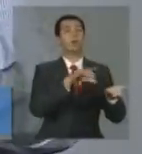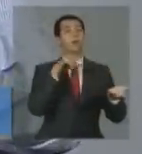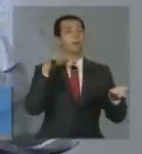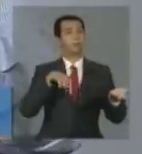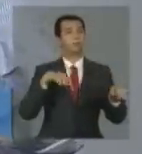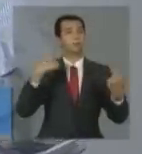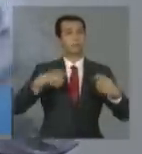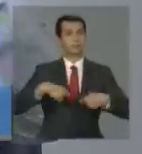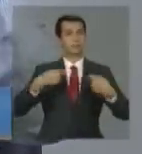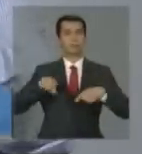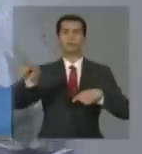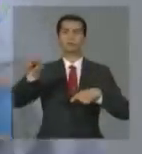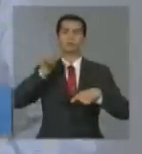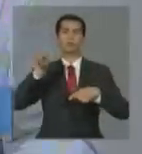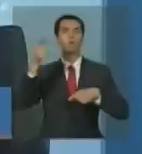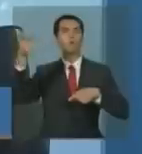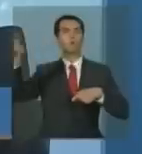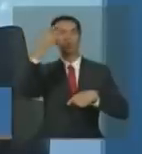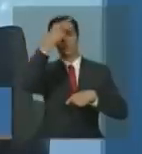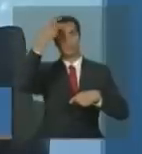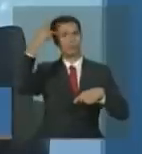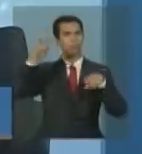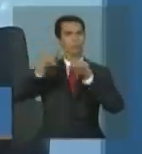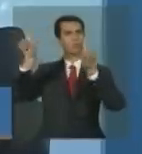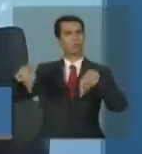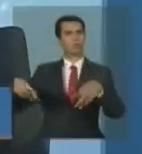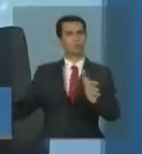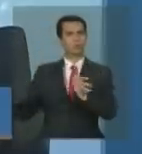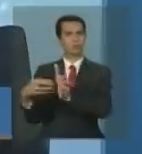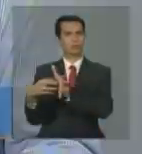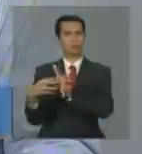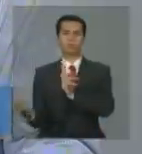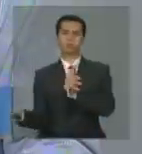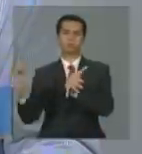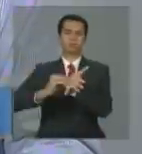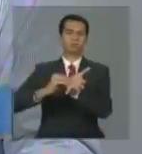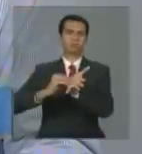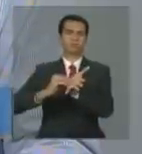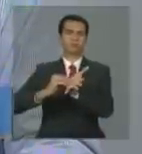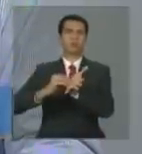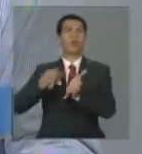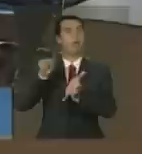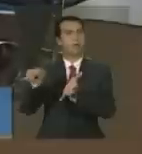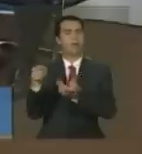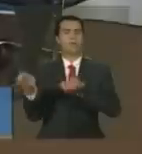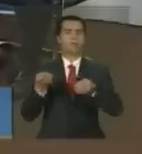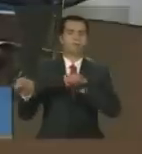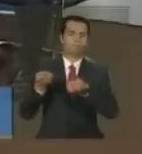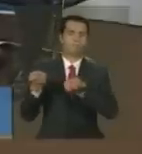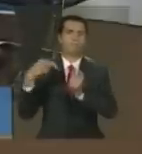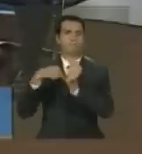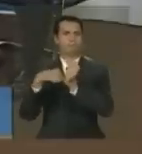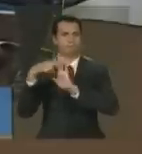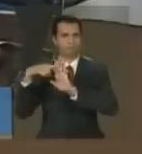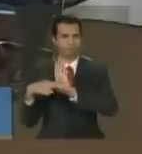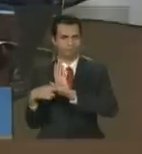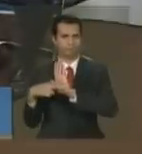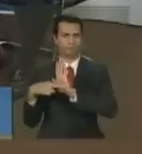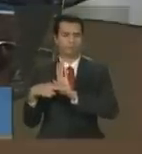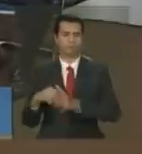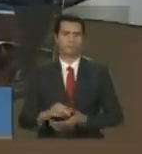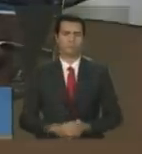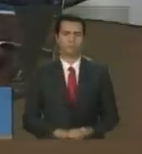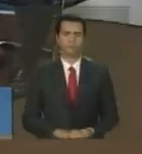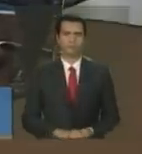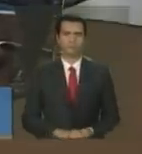indicar um servidor para ser o administrador titular das senhas da secretaria. Bom, e com a descentralização, então, da gestão dessas senhas, em relação